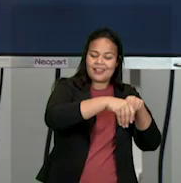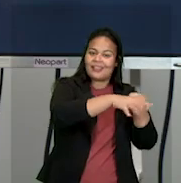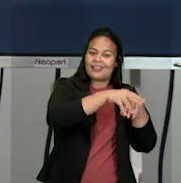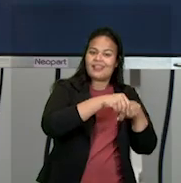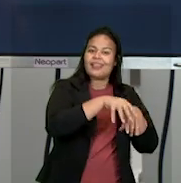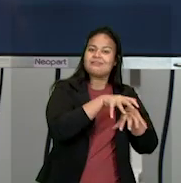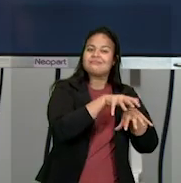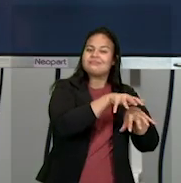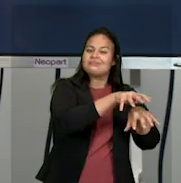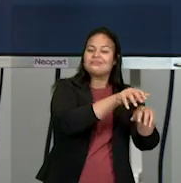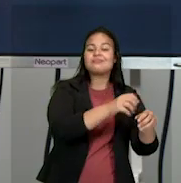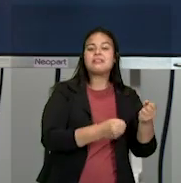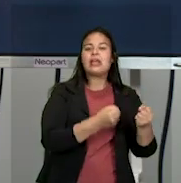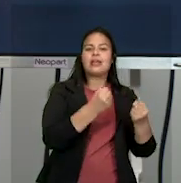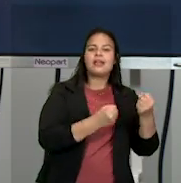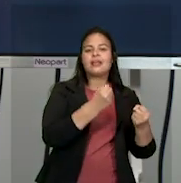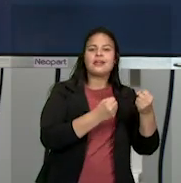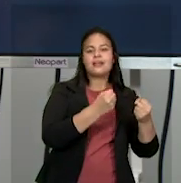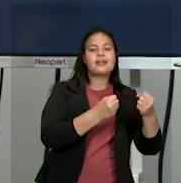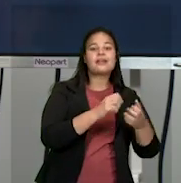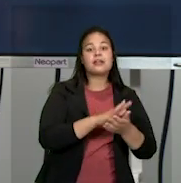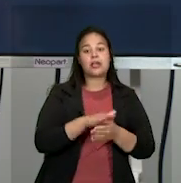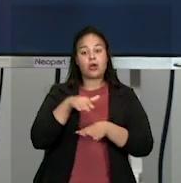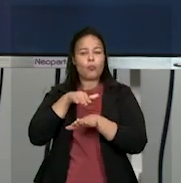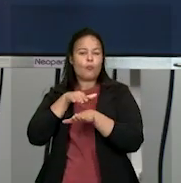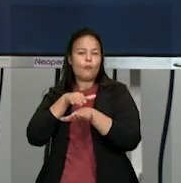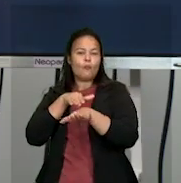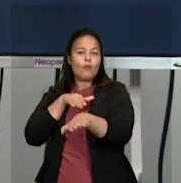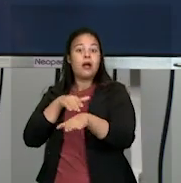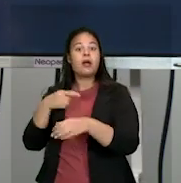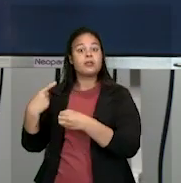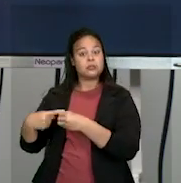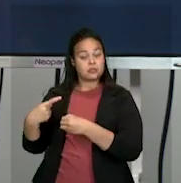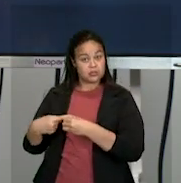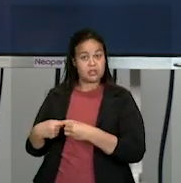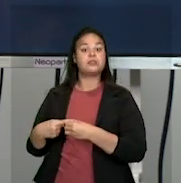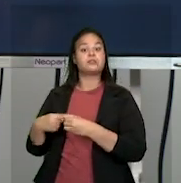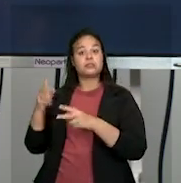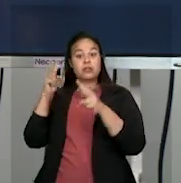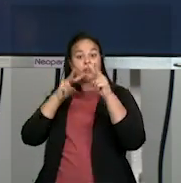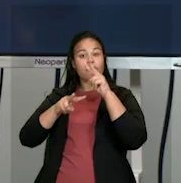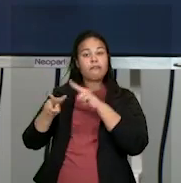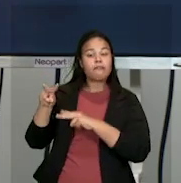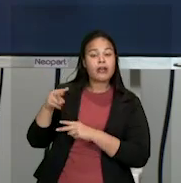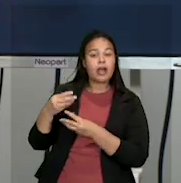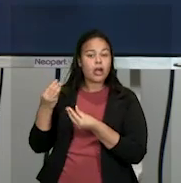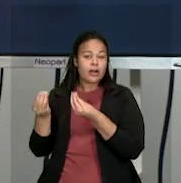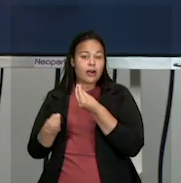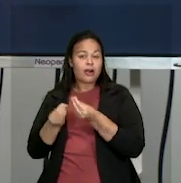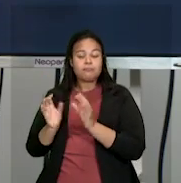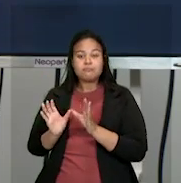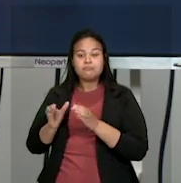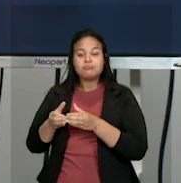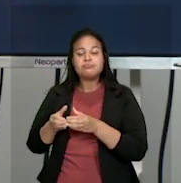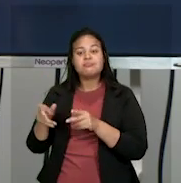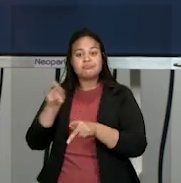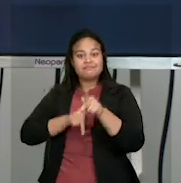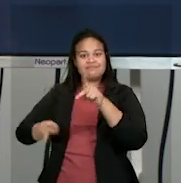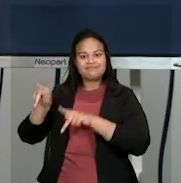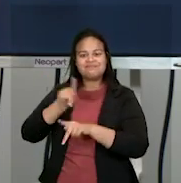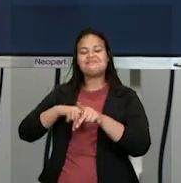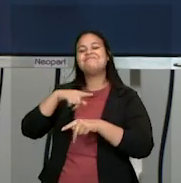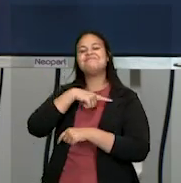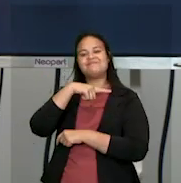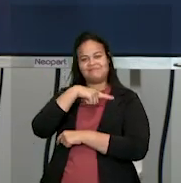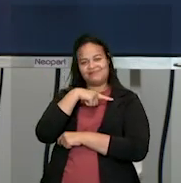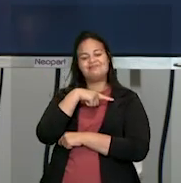mesmo. Então você percebe as diferenças. Enquanto no meio urbano a gente tem uma concentração maior de pessoas, então